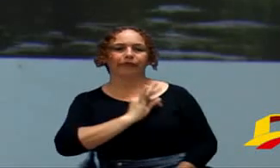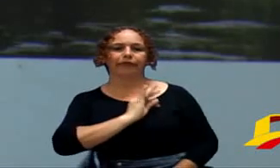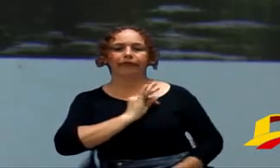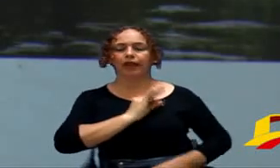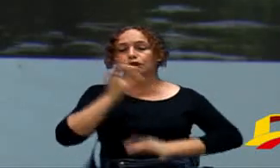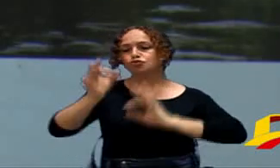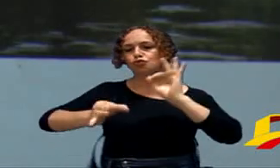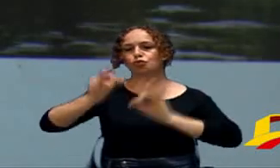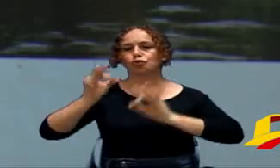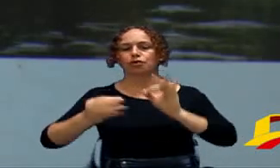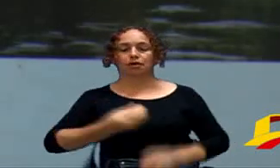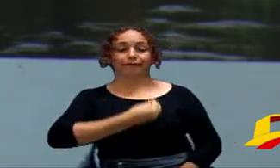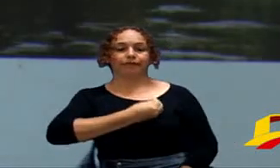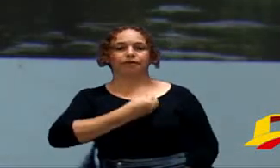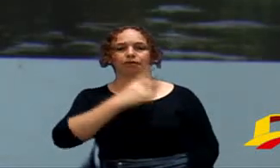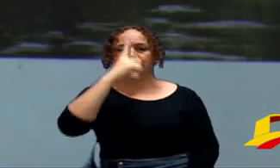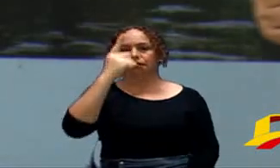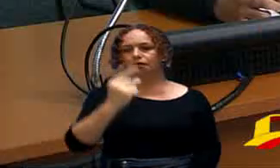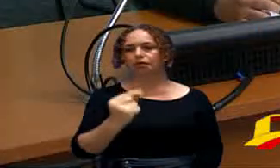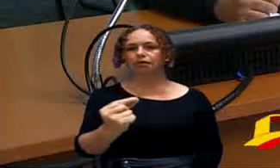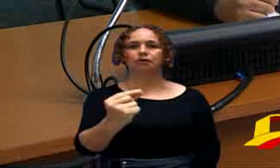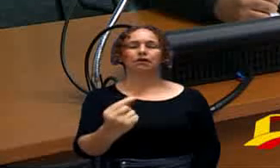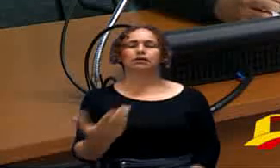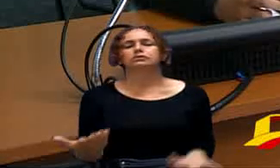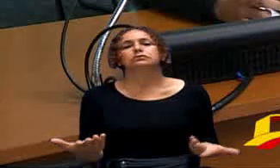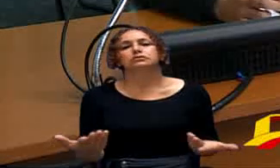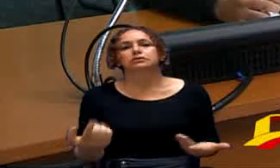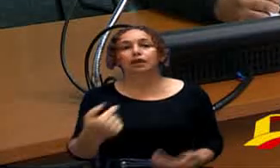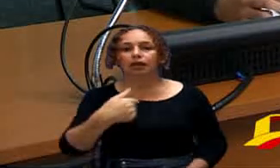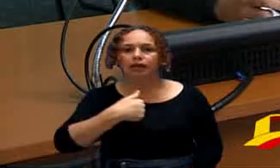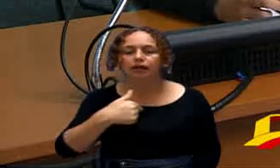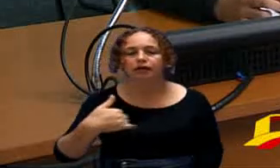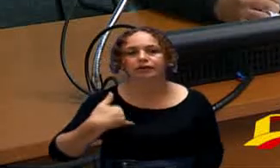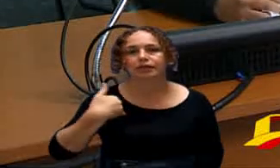tenho 50 anos de Sandro, o Sandro é meu irmão.